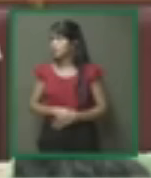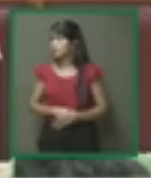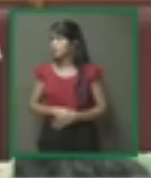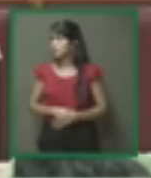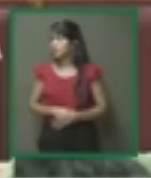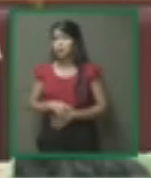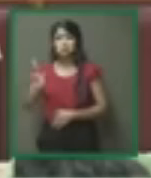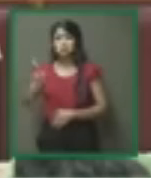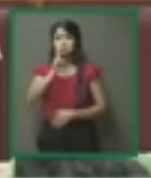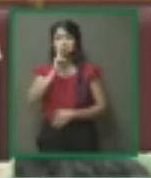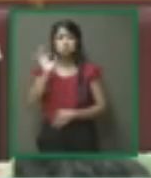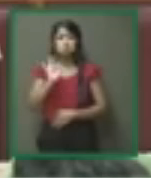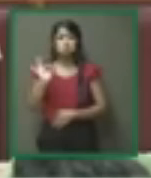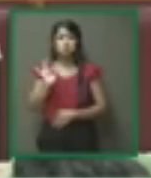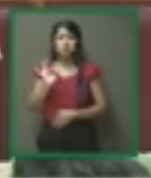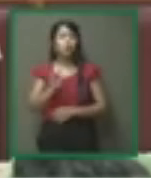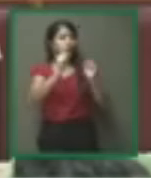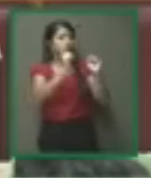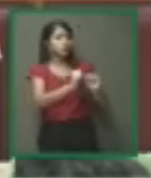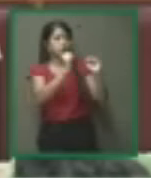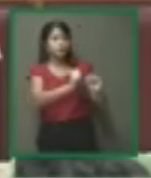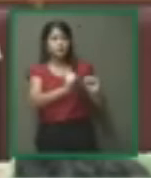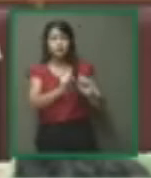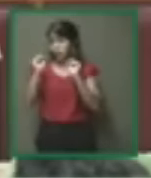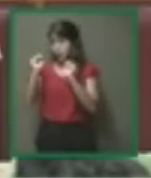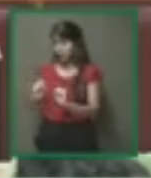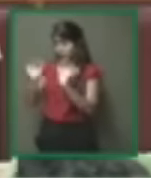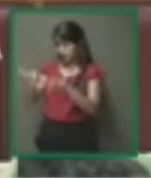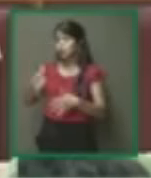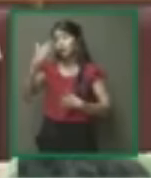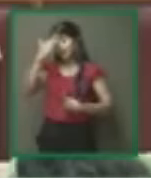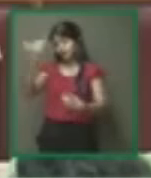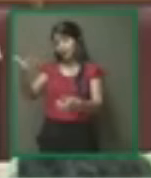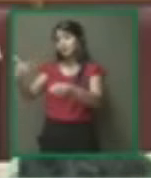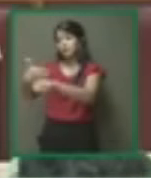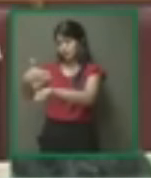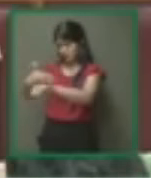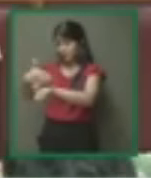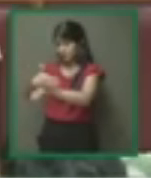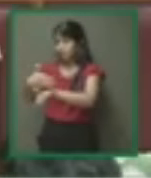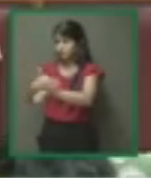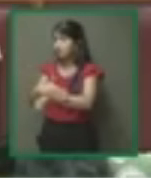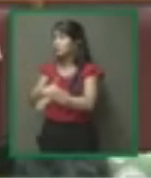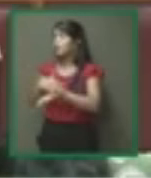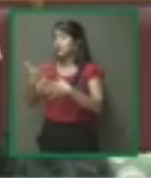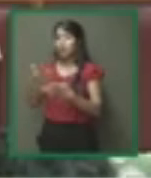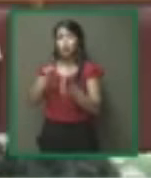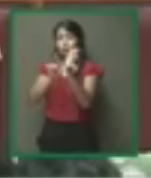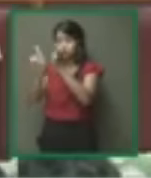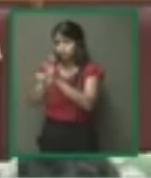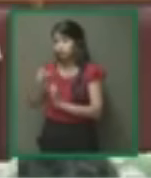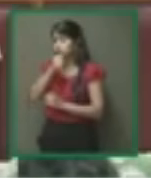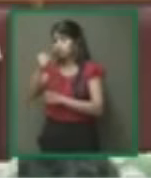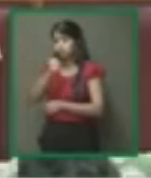Ele não está respondendo. Pode, excelência. Posso encerrar? Eu agradeço a sua participação, o seu